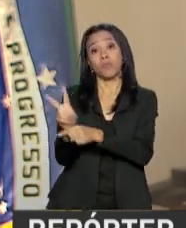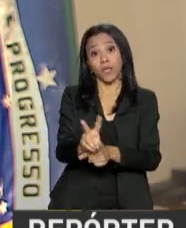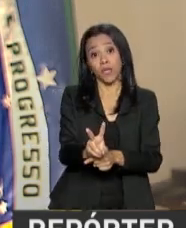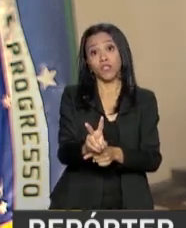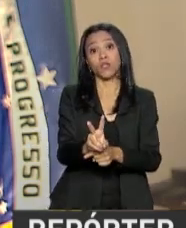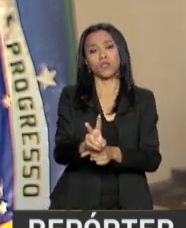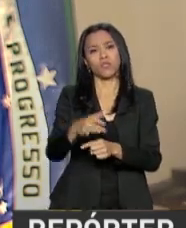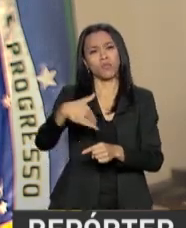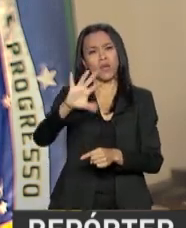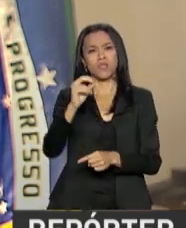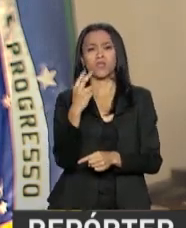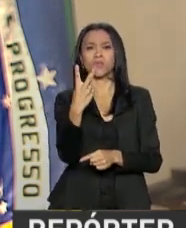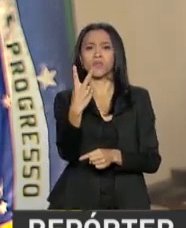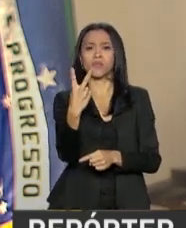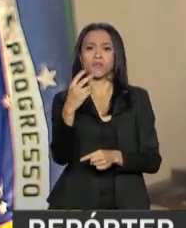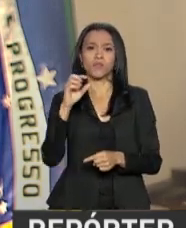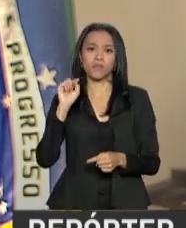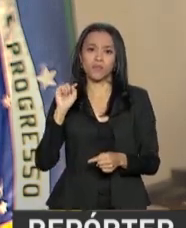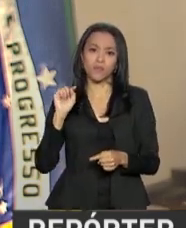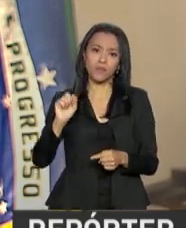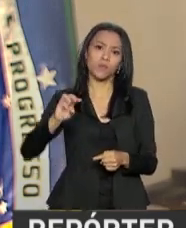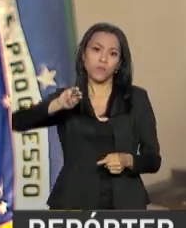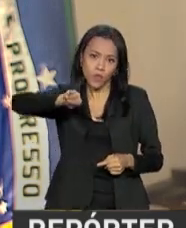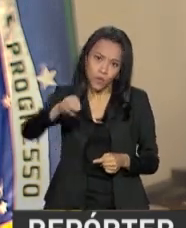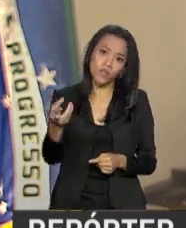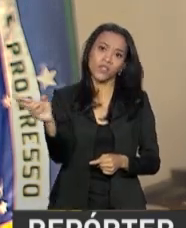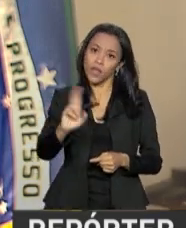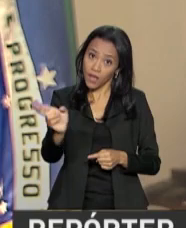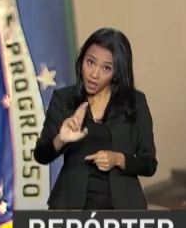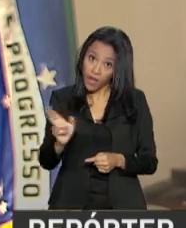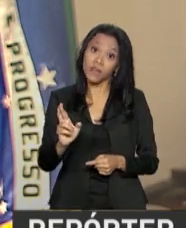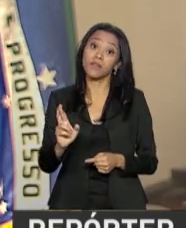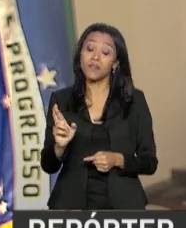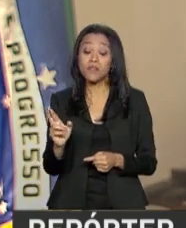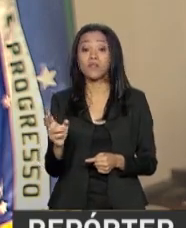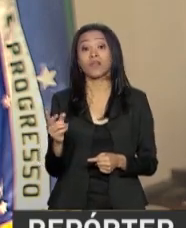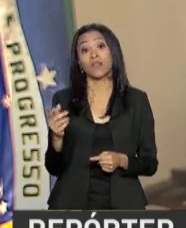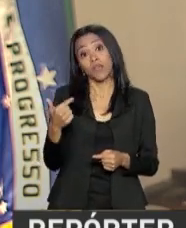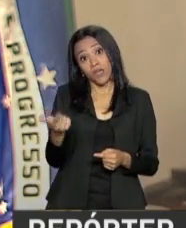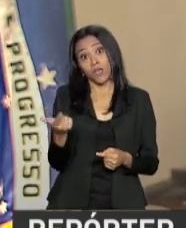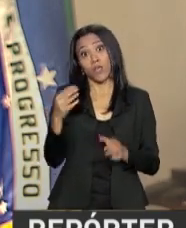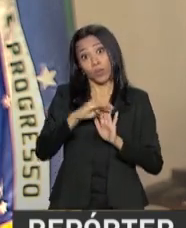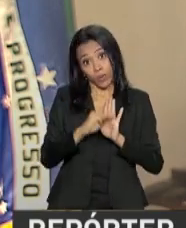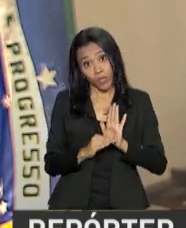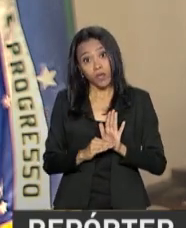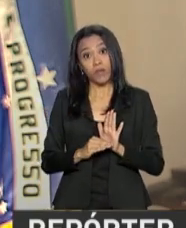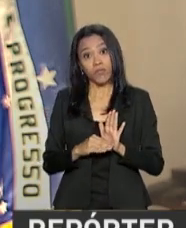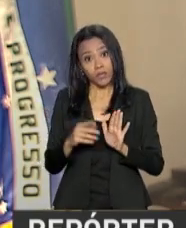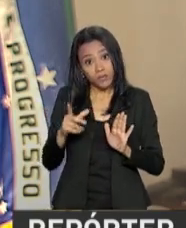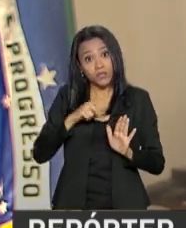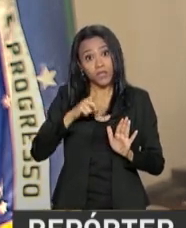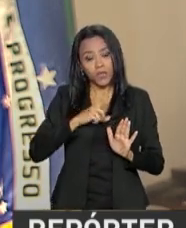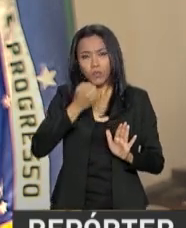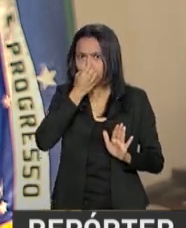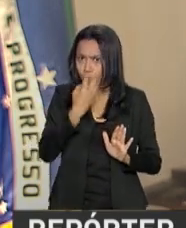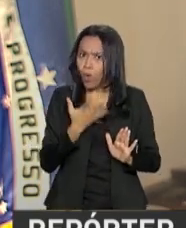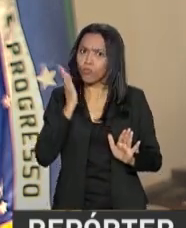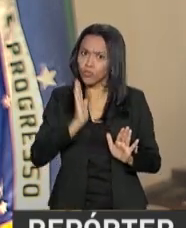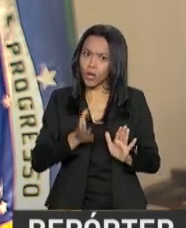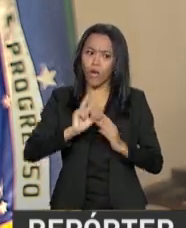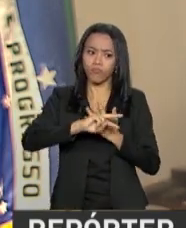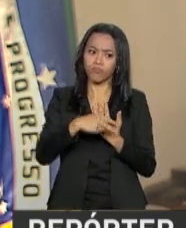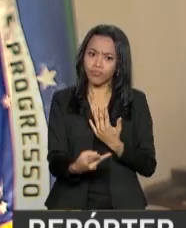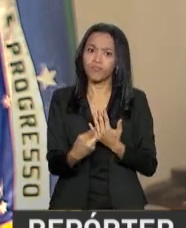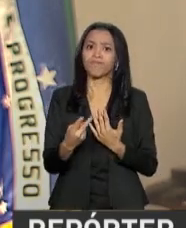2 bilhões de reais de microcrédito e o programa anda muito bem e nós já temos bons resultados de